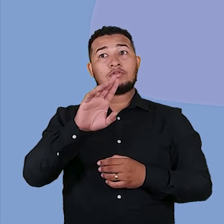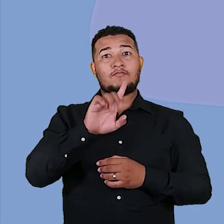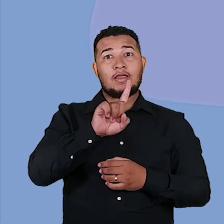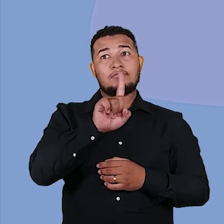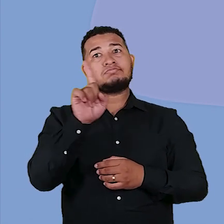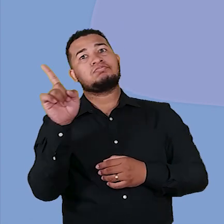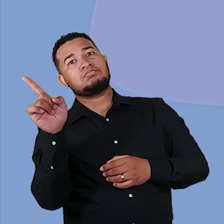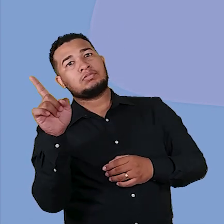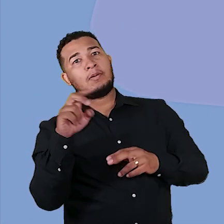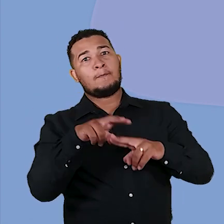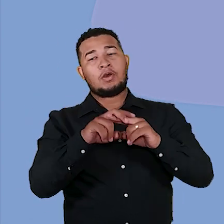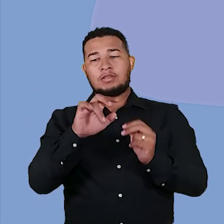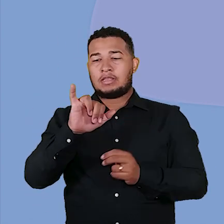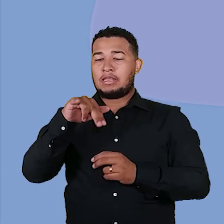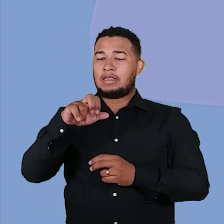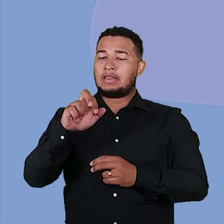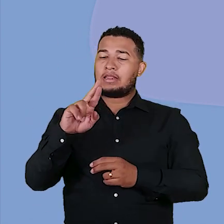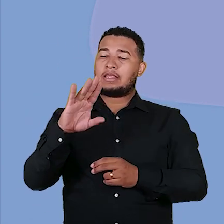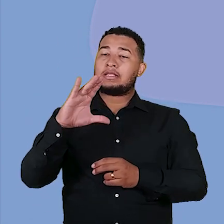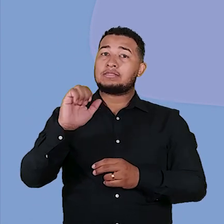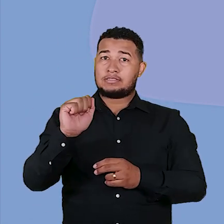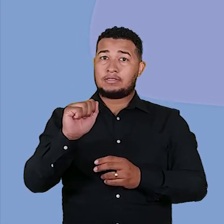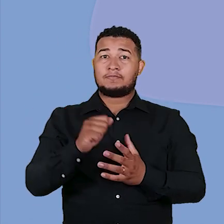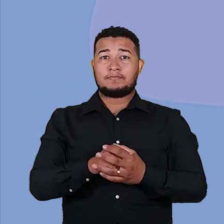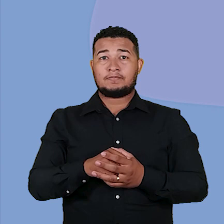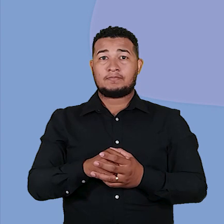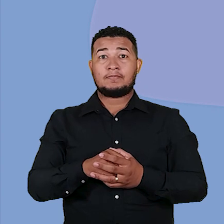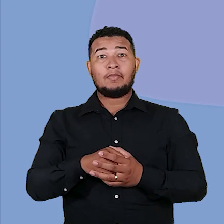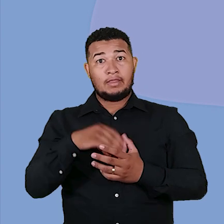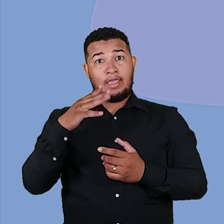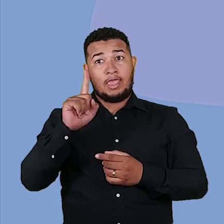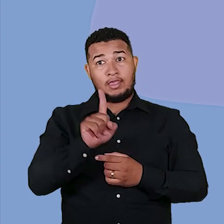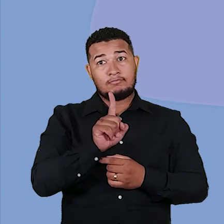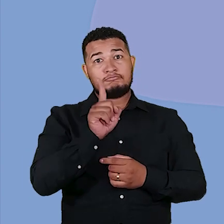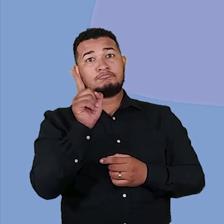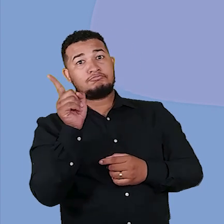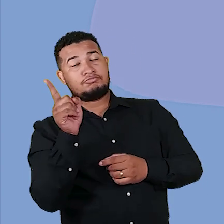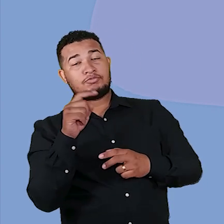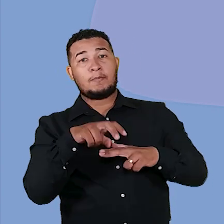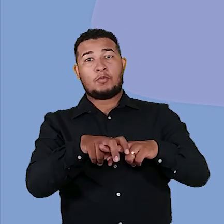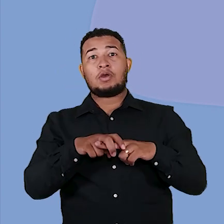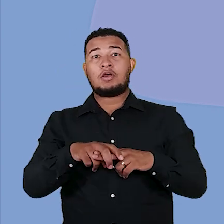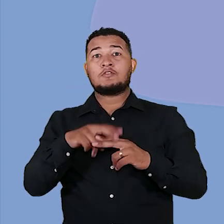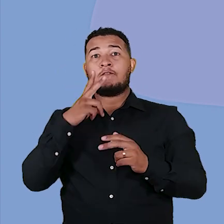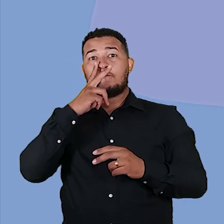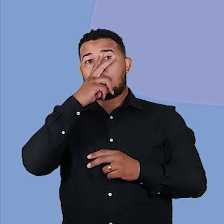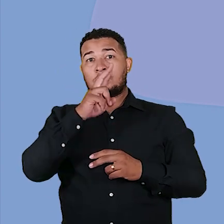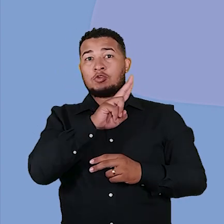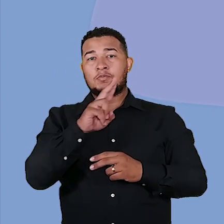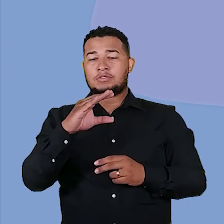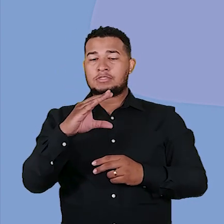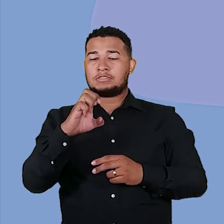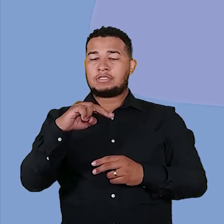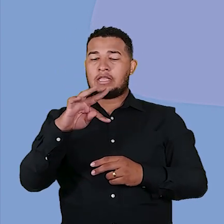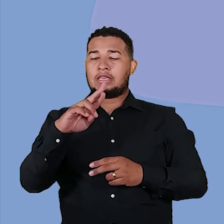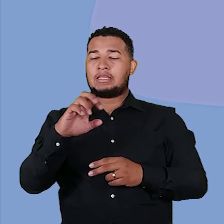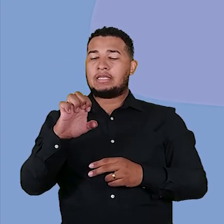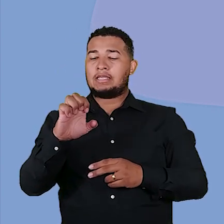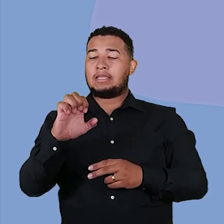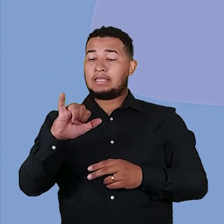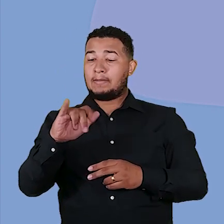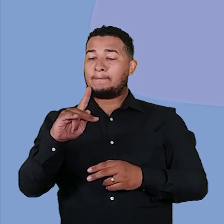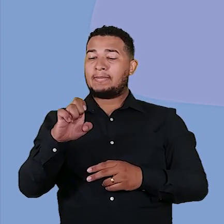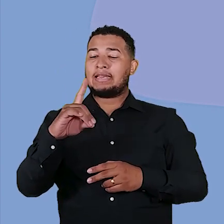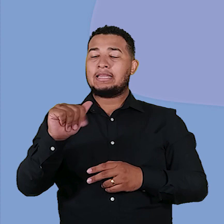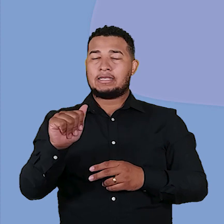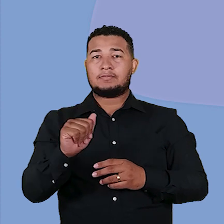b são lançados para fora da curva em virtude da inércia cês somos lançados para fora da curva virtude de uma força